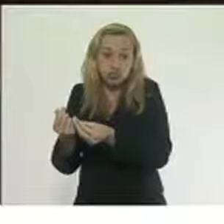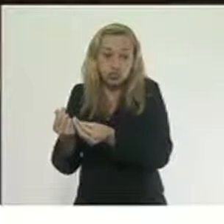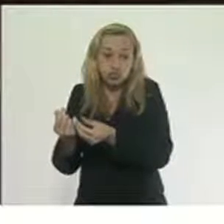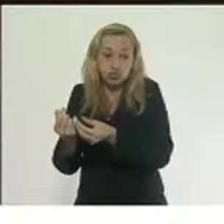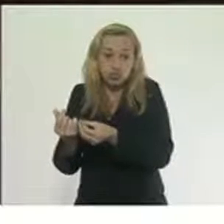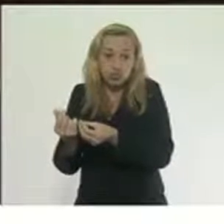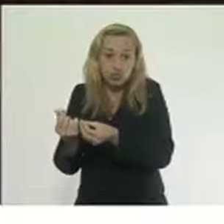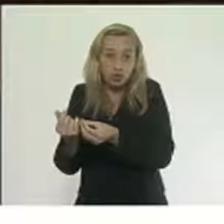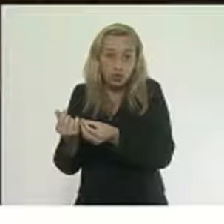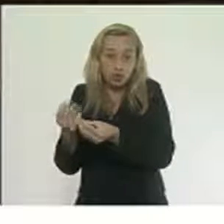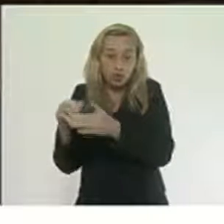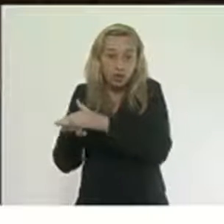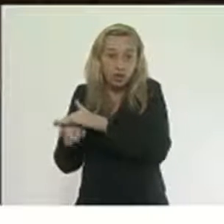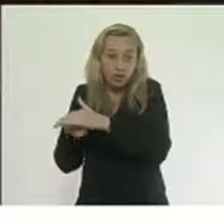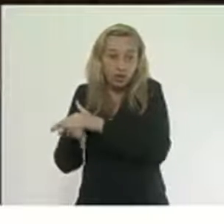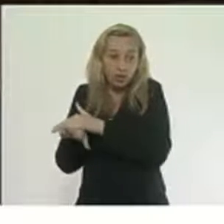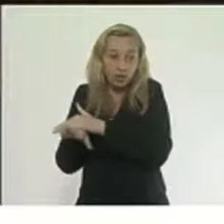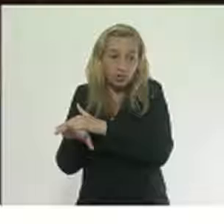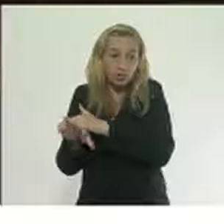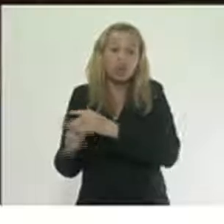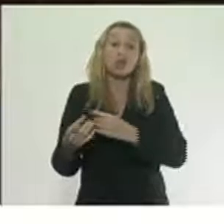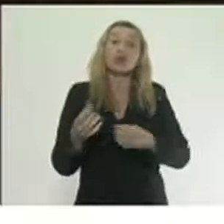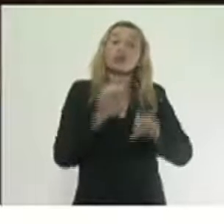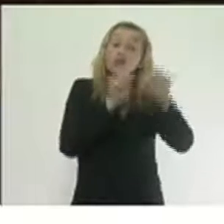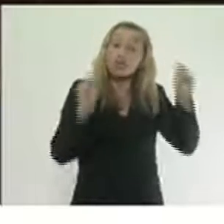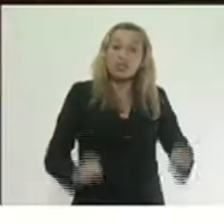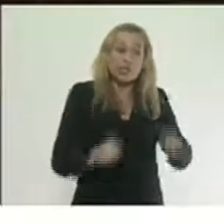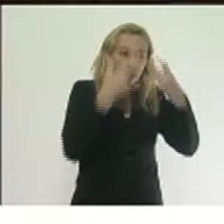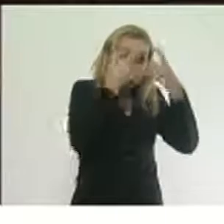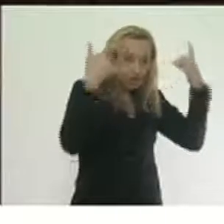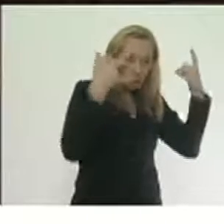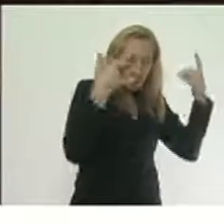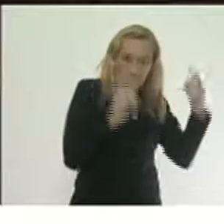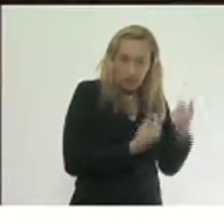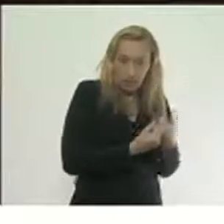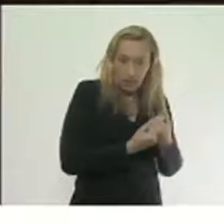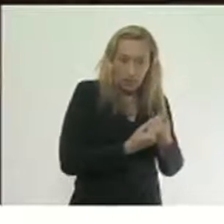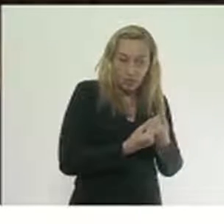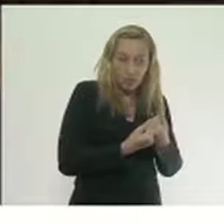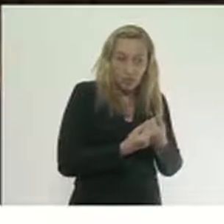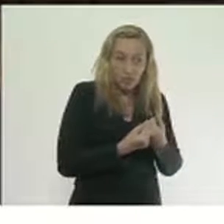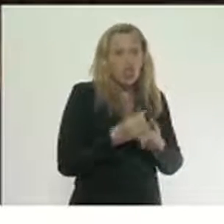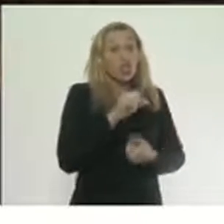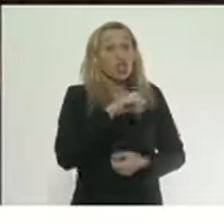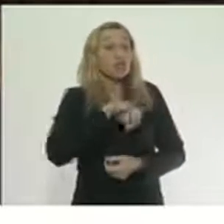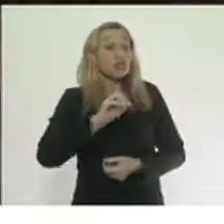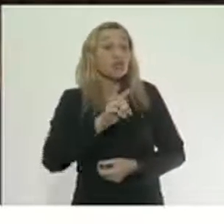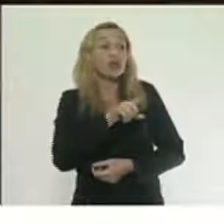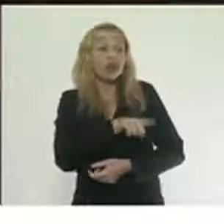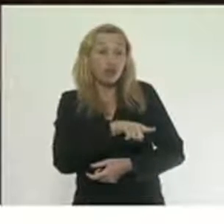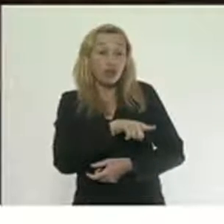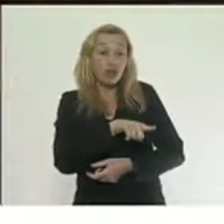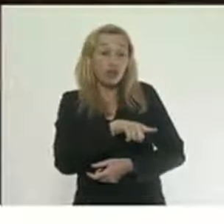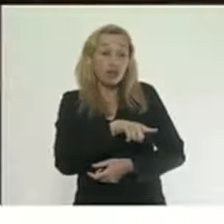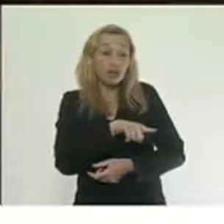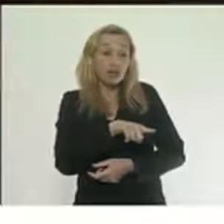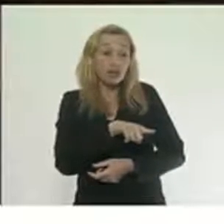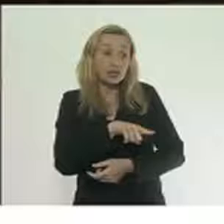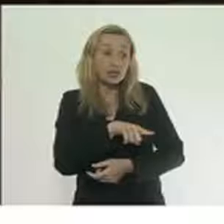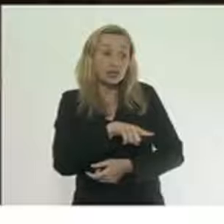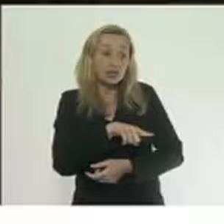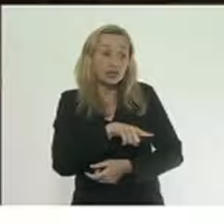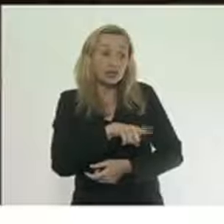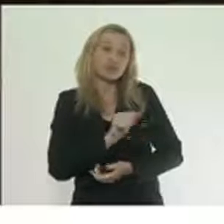aprovado o sistema de capitalização, isto daí, a mídia endossando